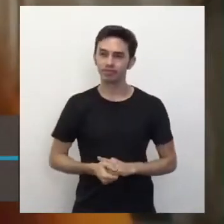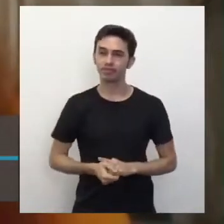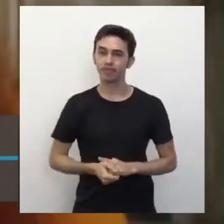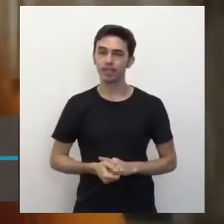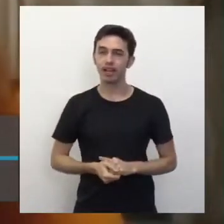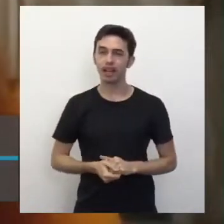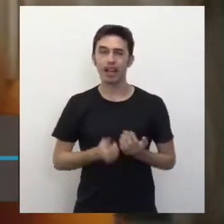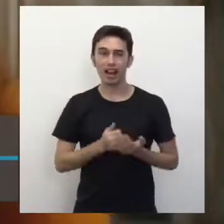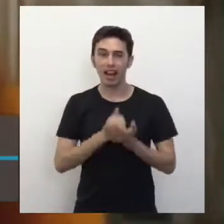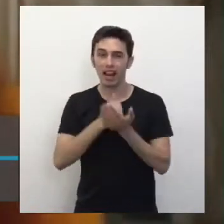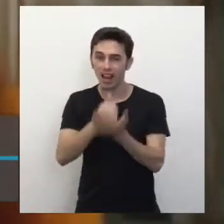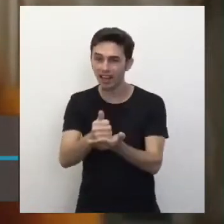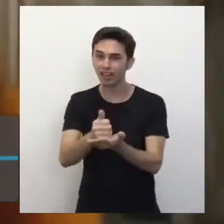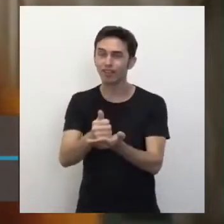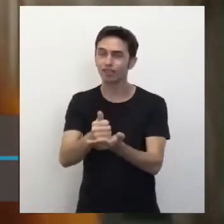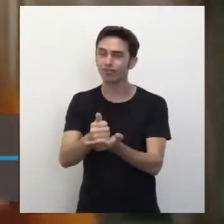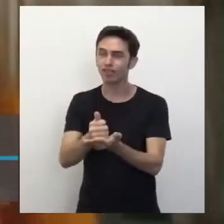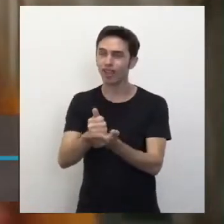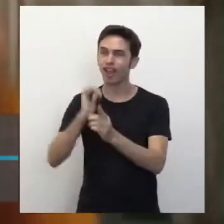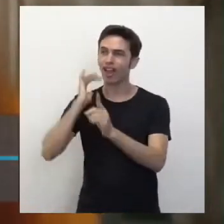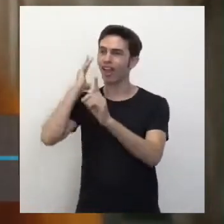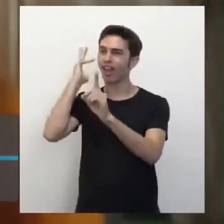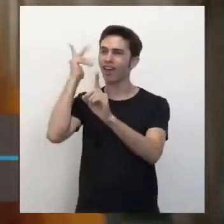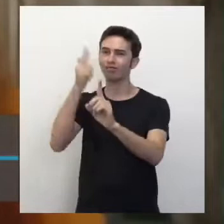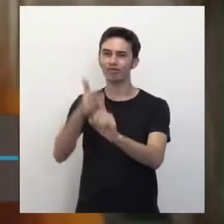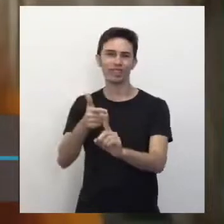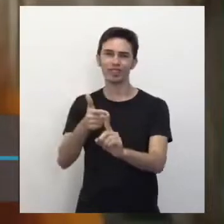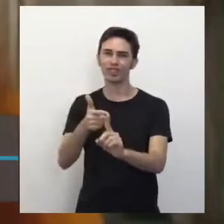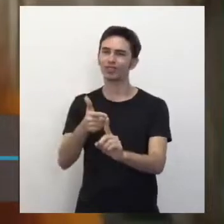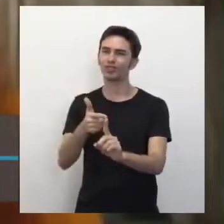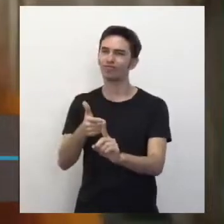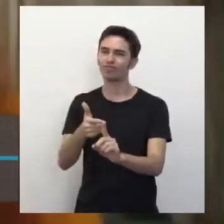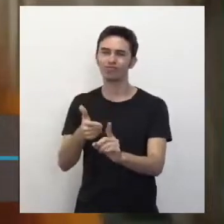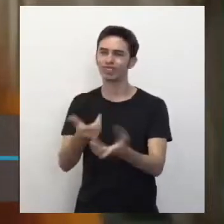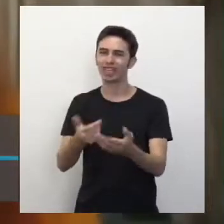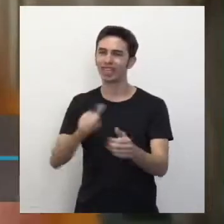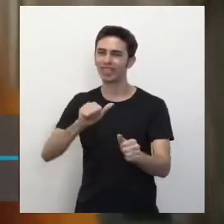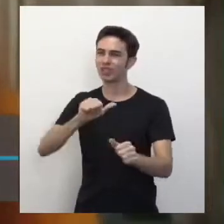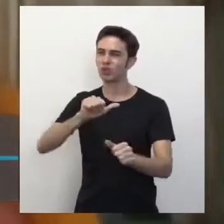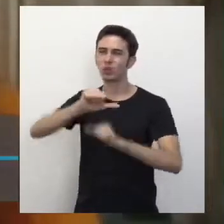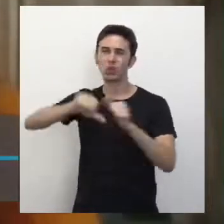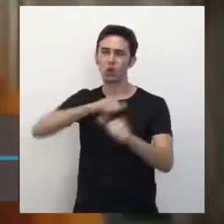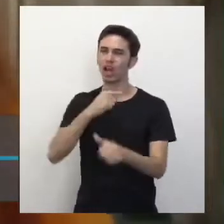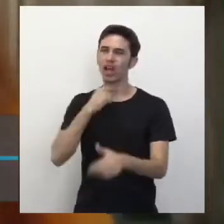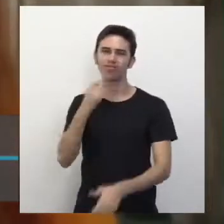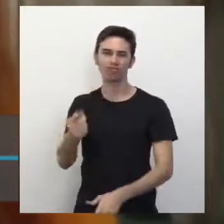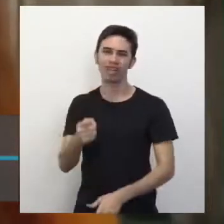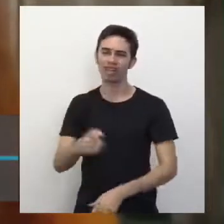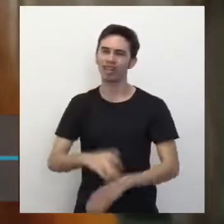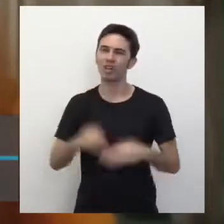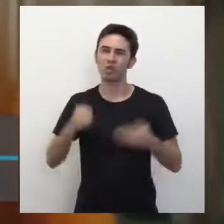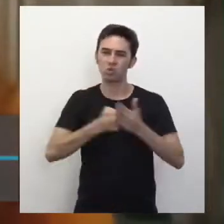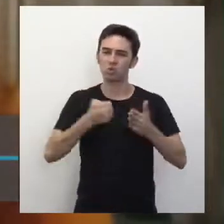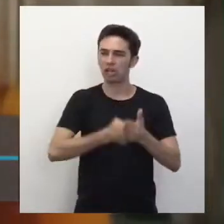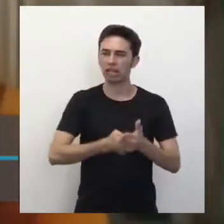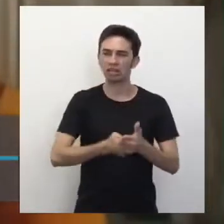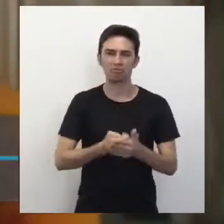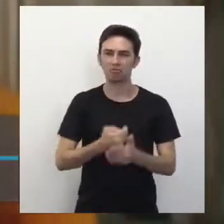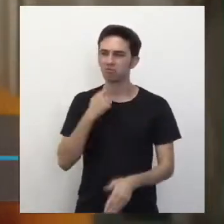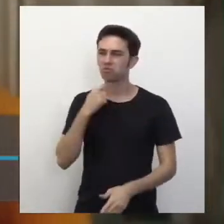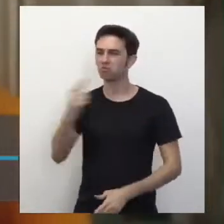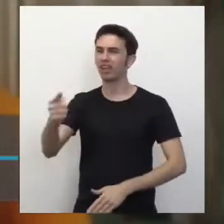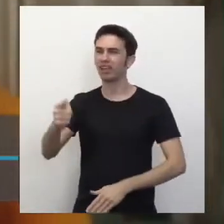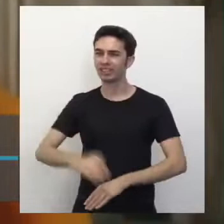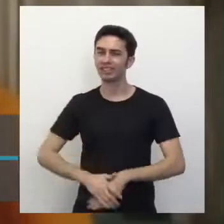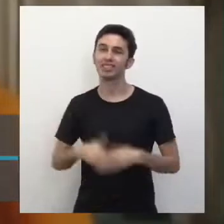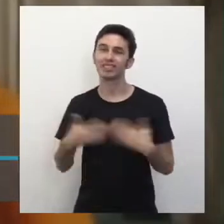levam a um destino inexorável, ou seja, contra o qual não se pode lutar, que é o